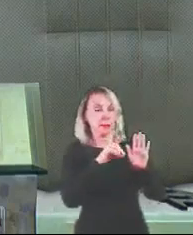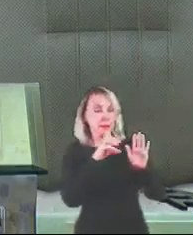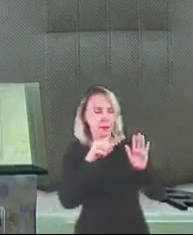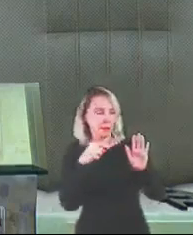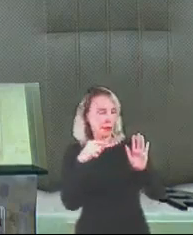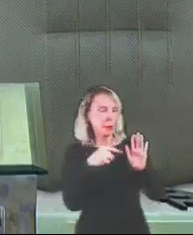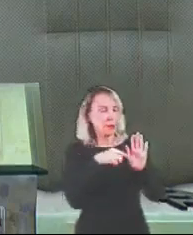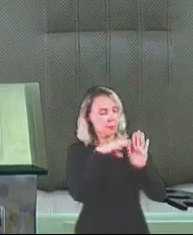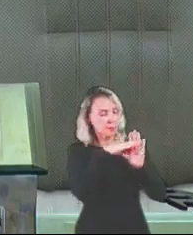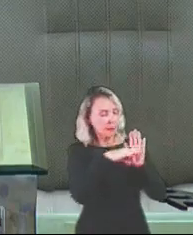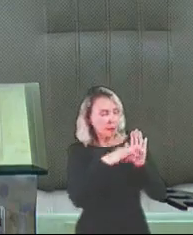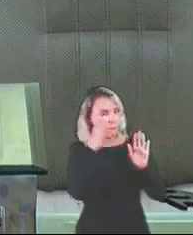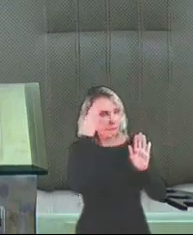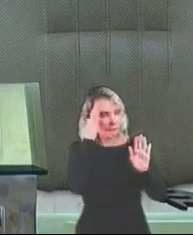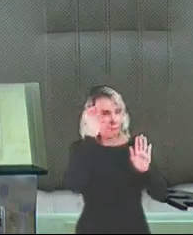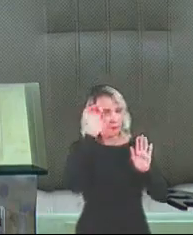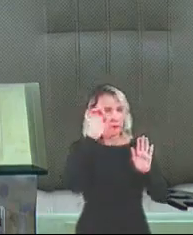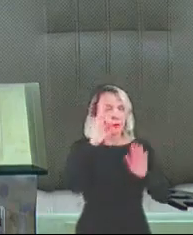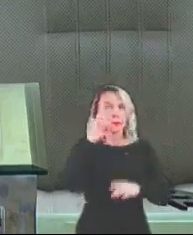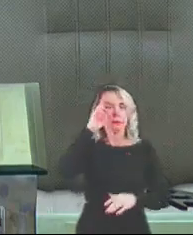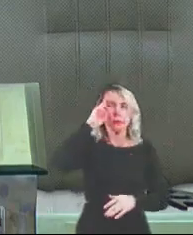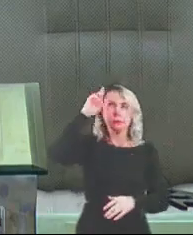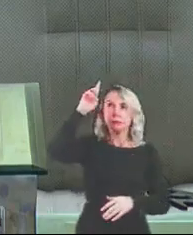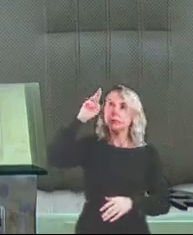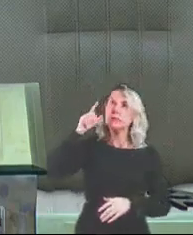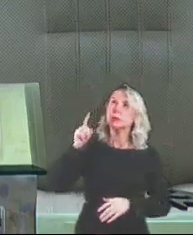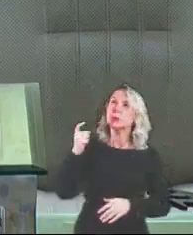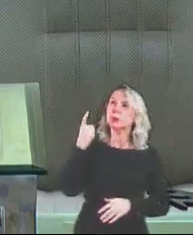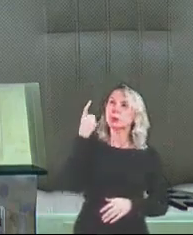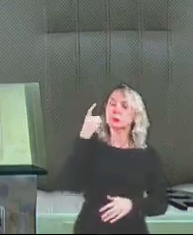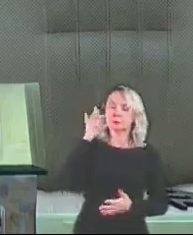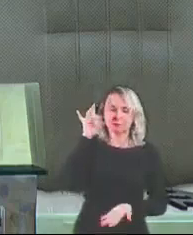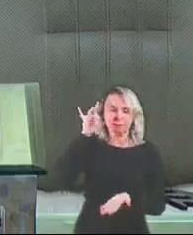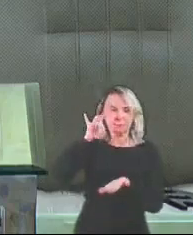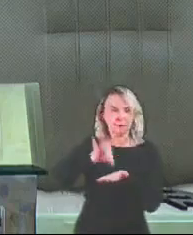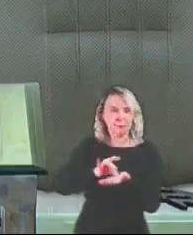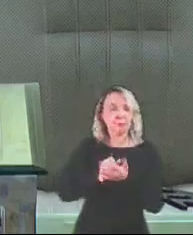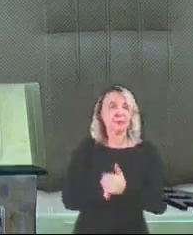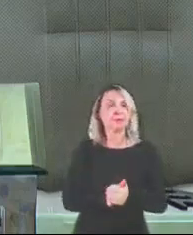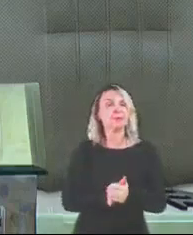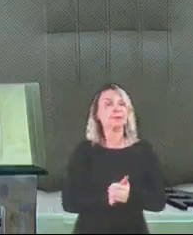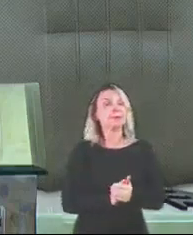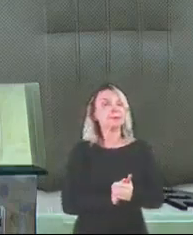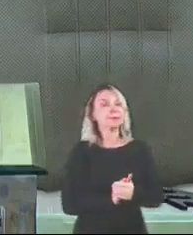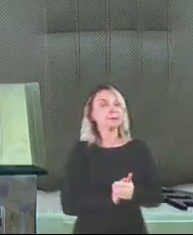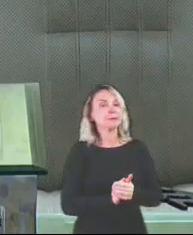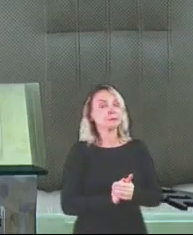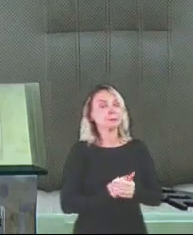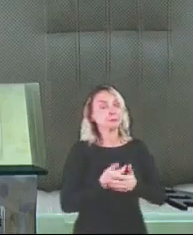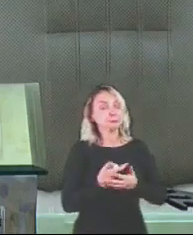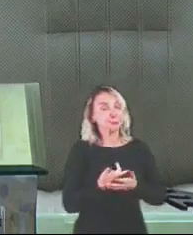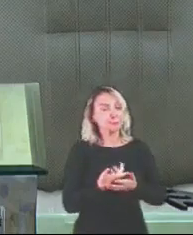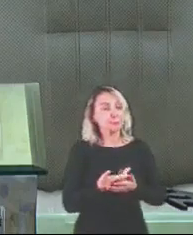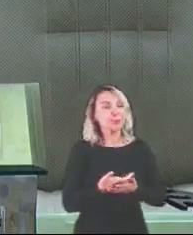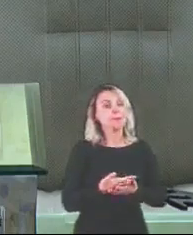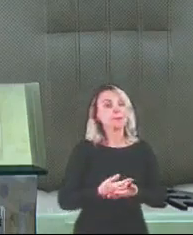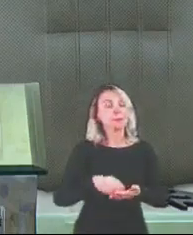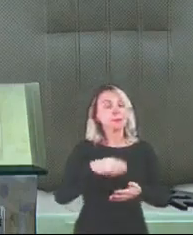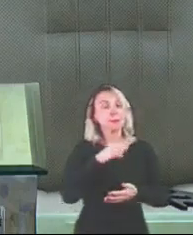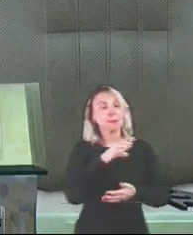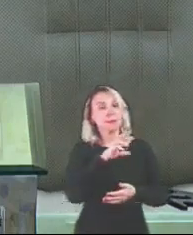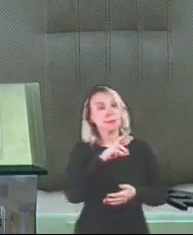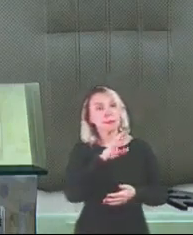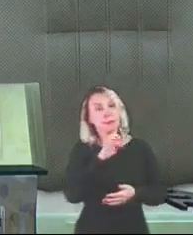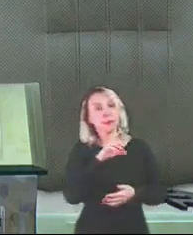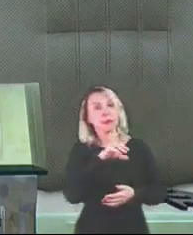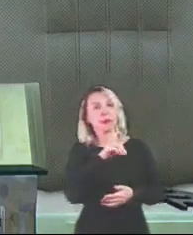o Senhor é verdadeiro, que o Senhor é real. O credo dos apóstolos do segundo, terceiro e quarto século diz: